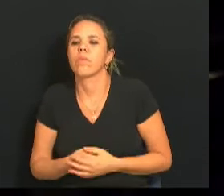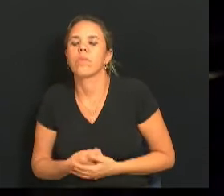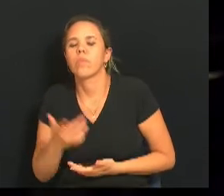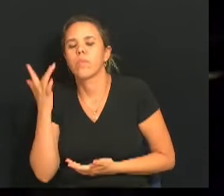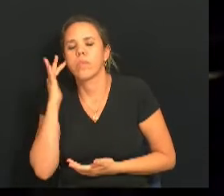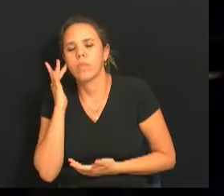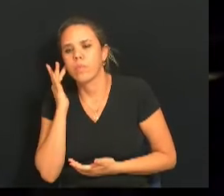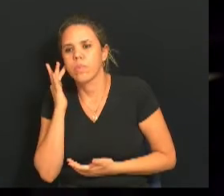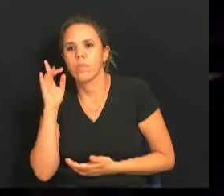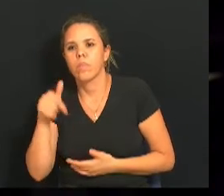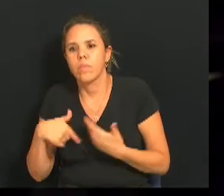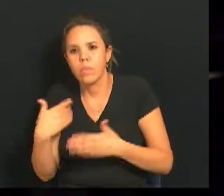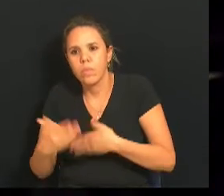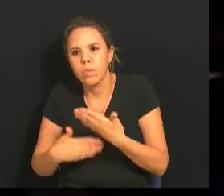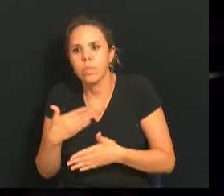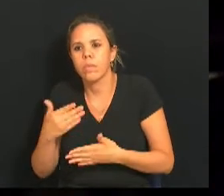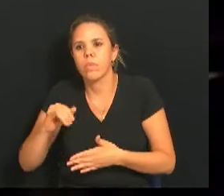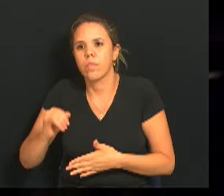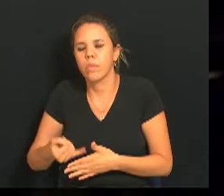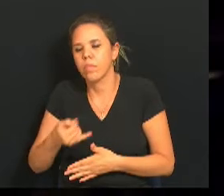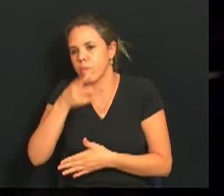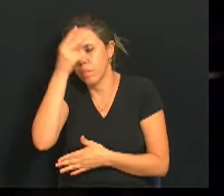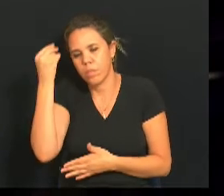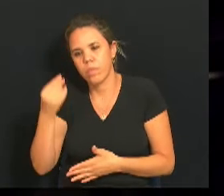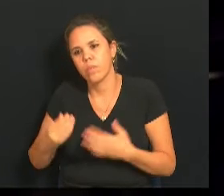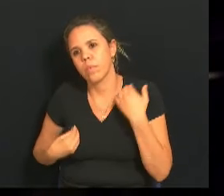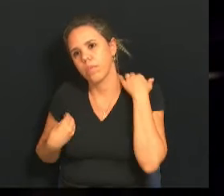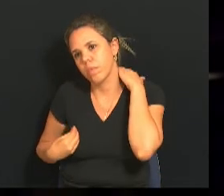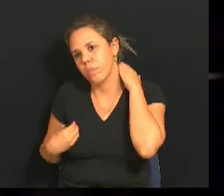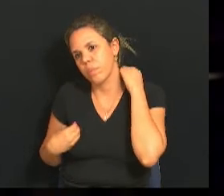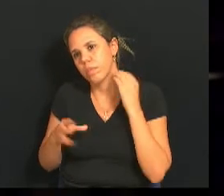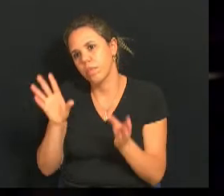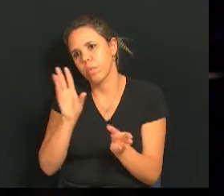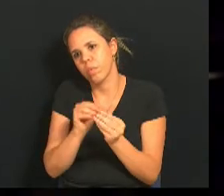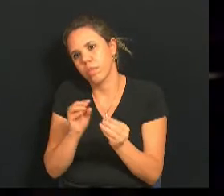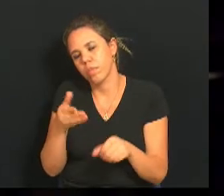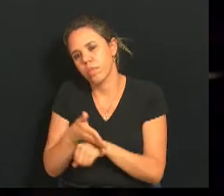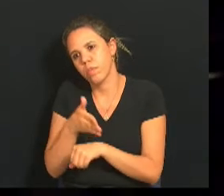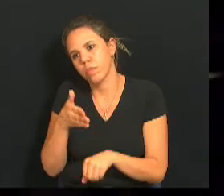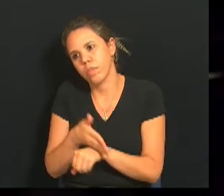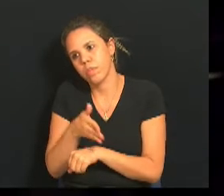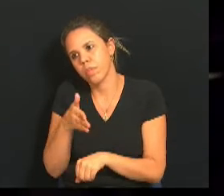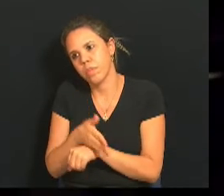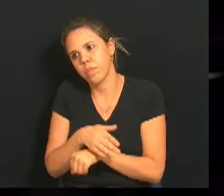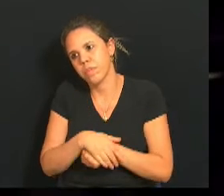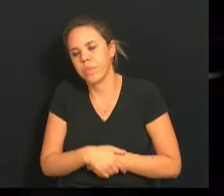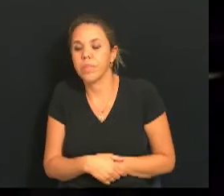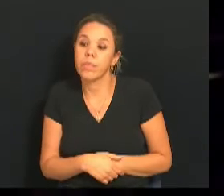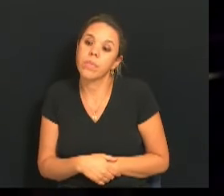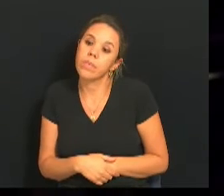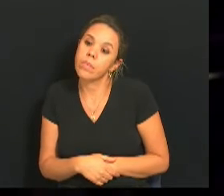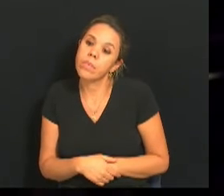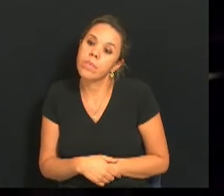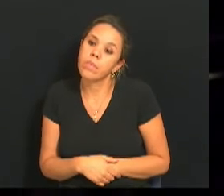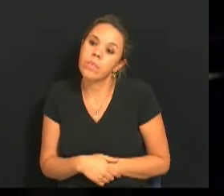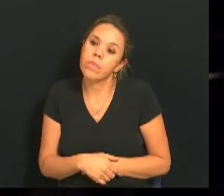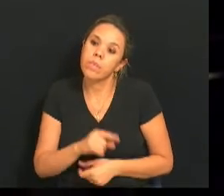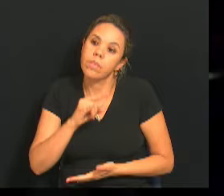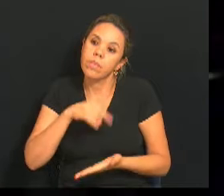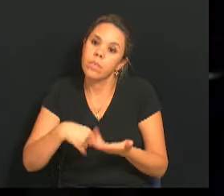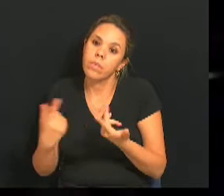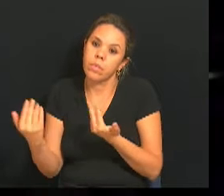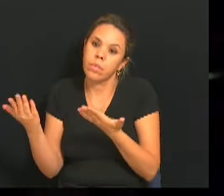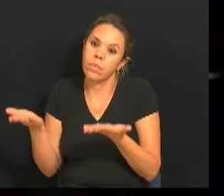que esses processos de consulta pública e de definição participativa e coletiva de documentos como esse,